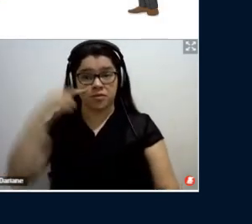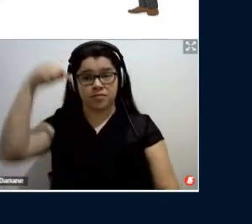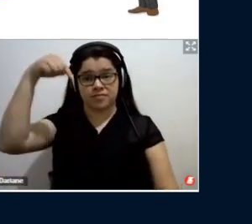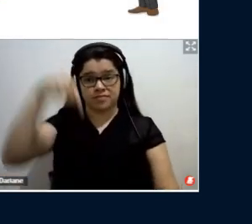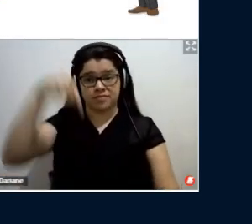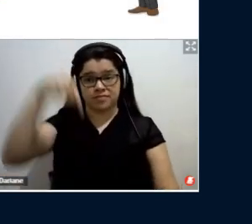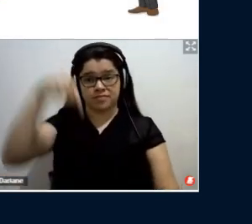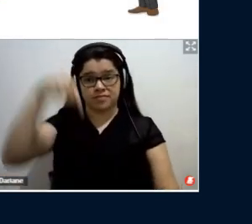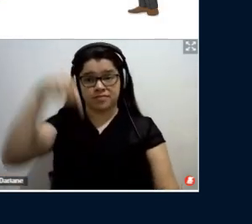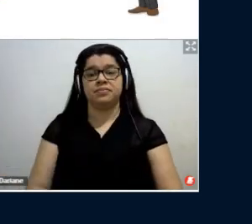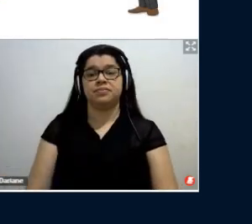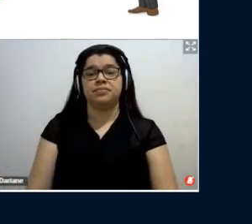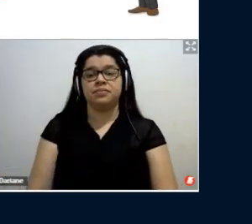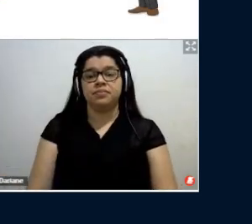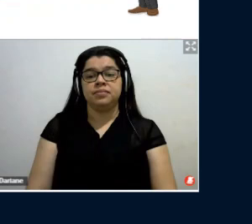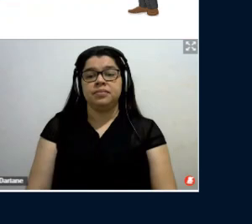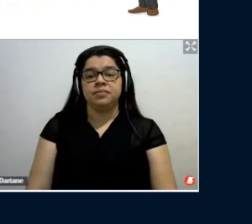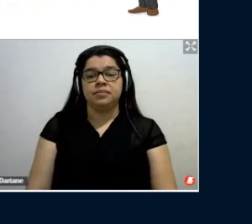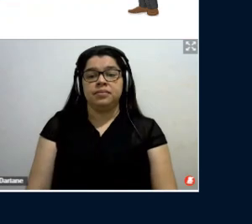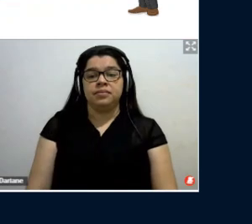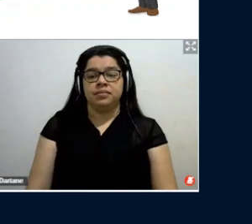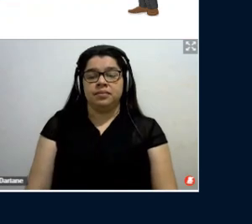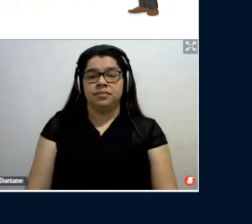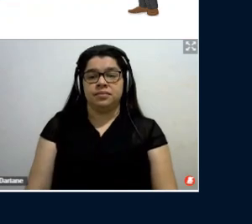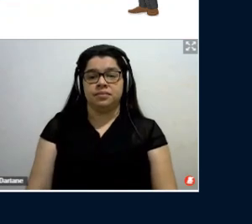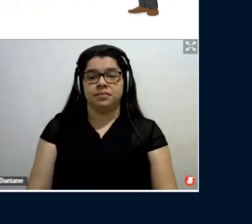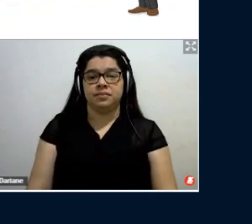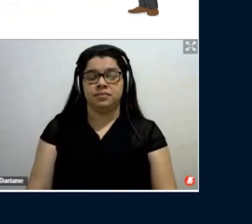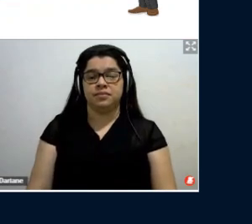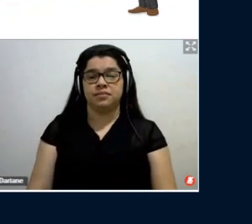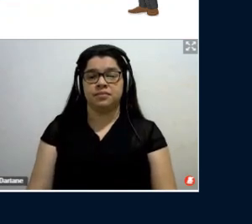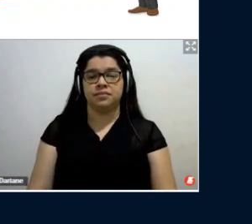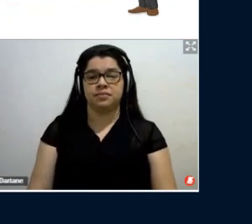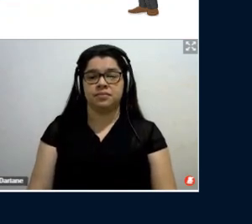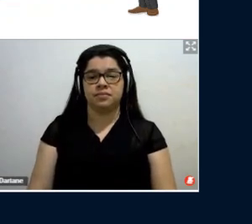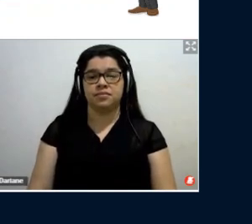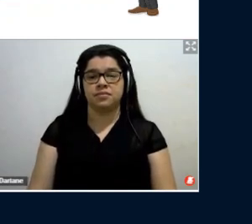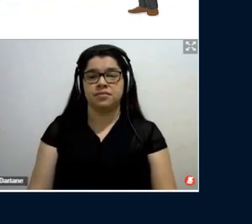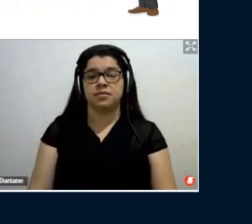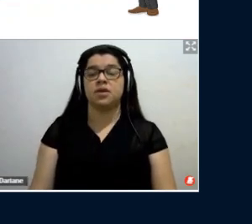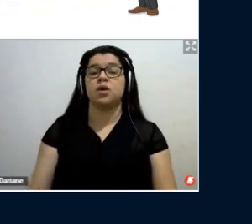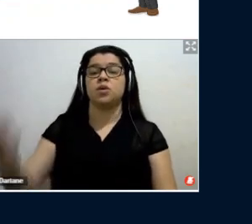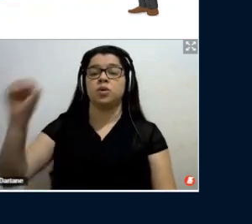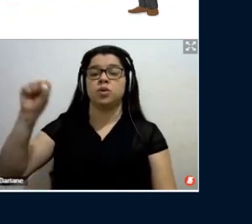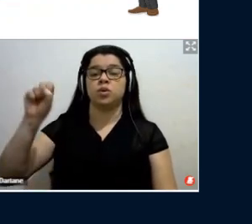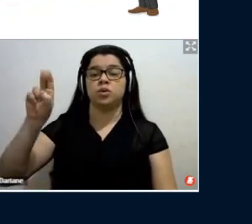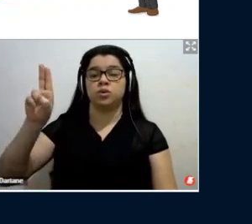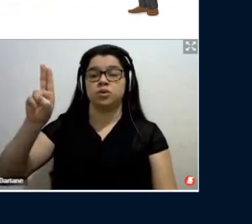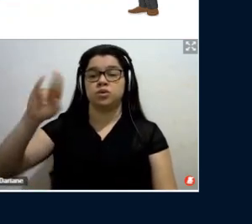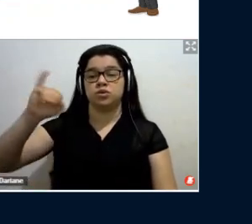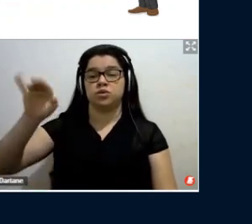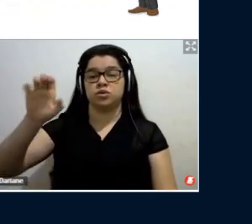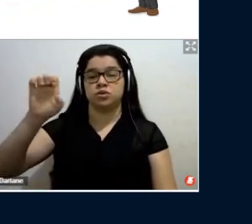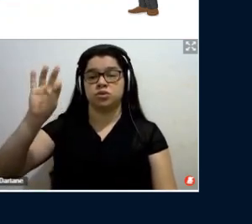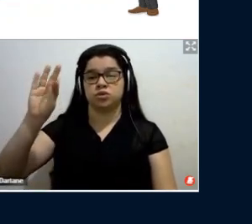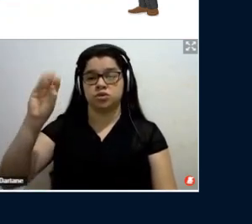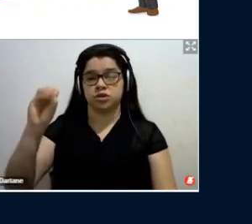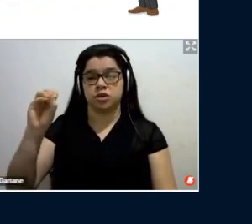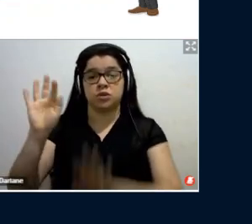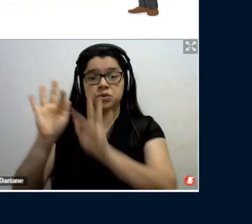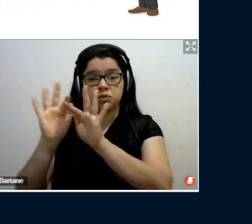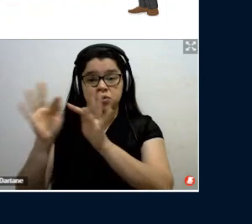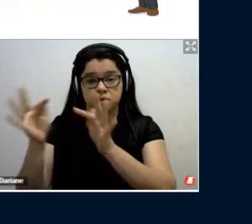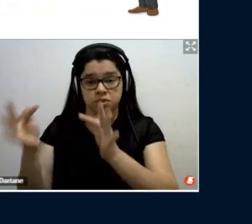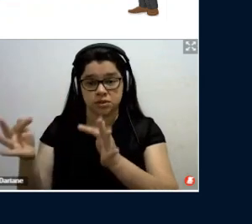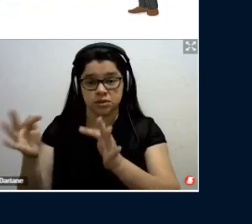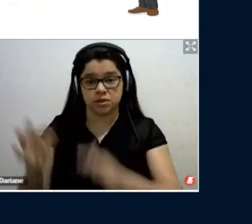Indo mais adiante, eu tenho o sujeito simples, o núcleo do sujeito rapaz, o predicado verbal,